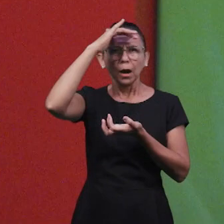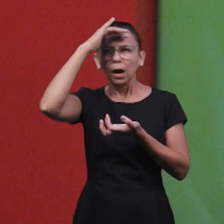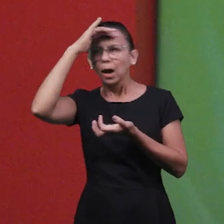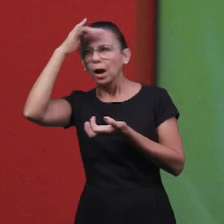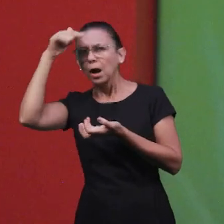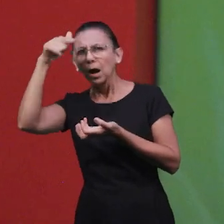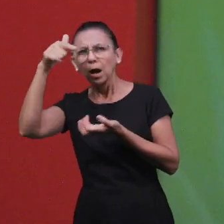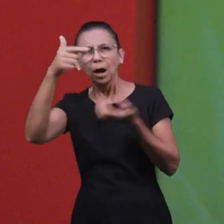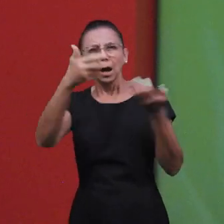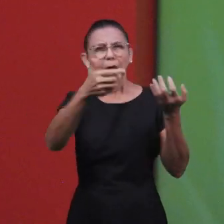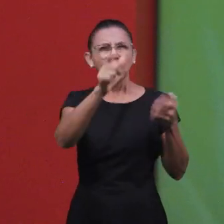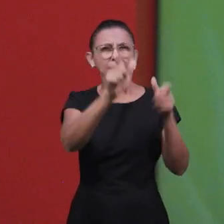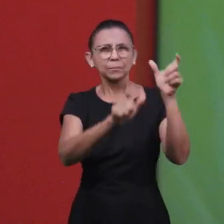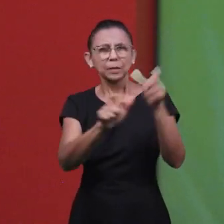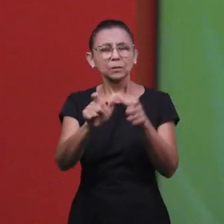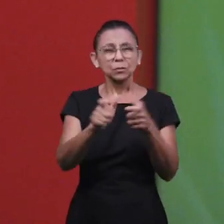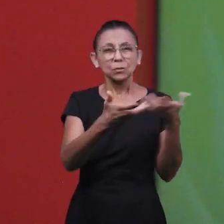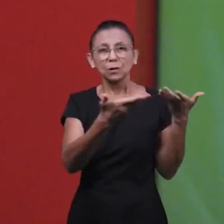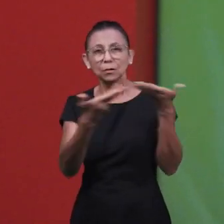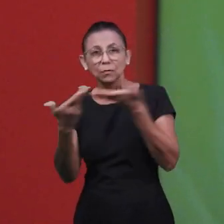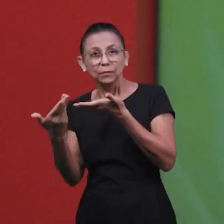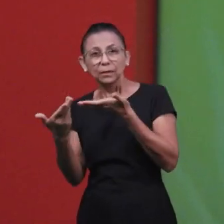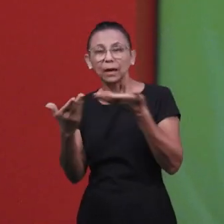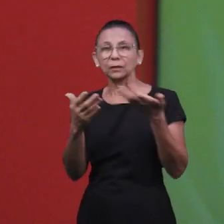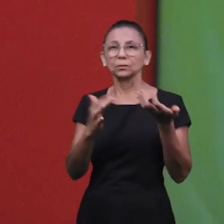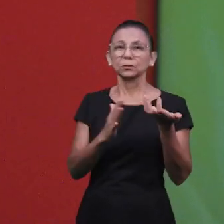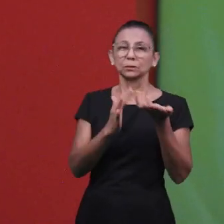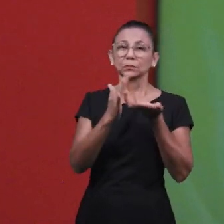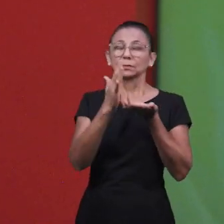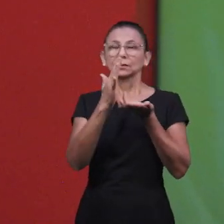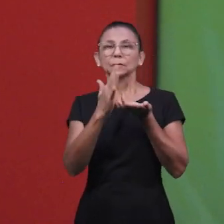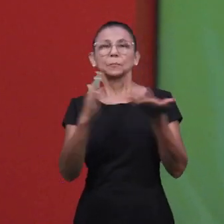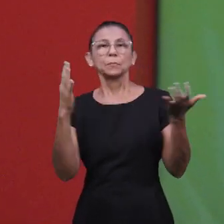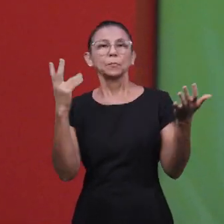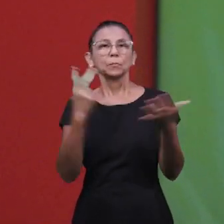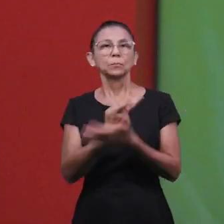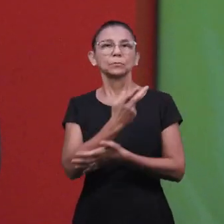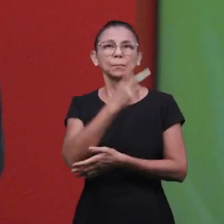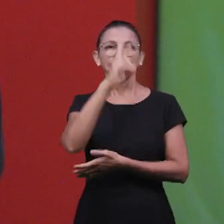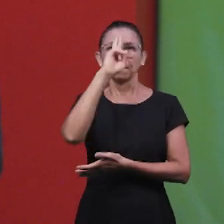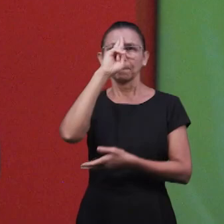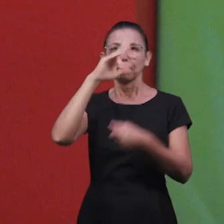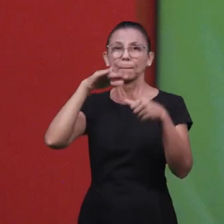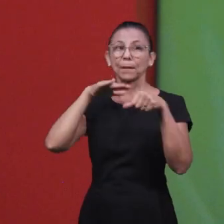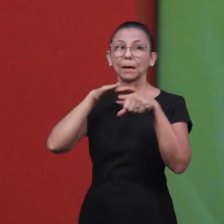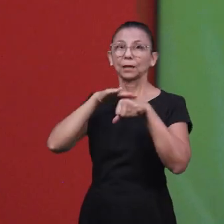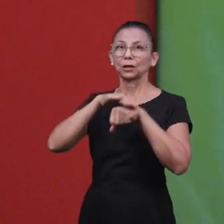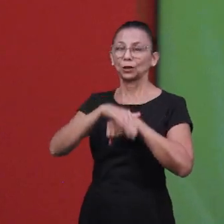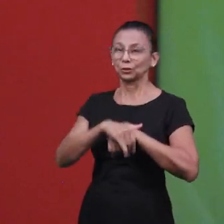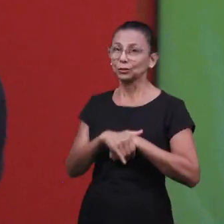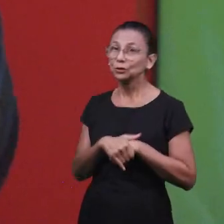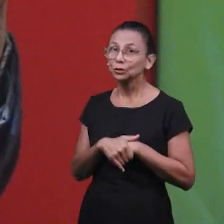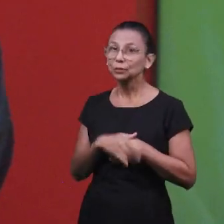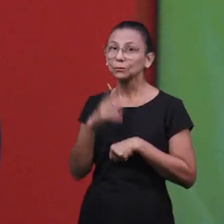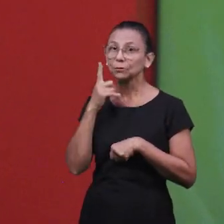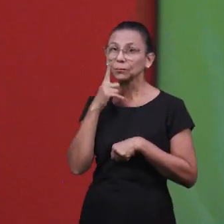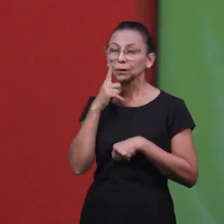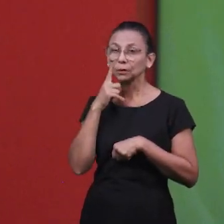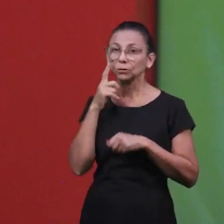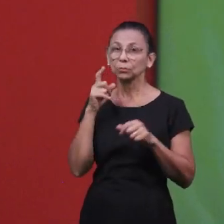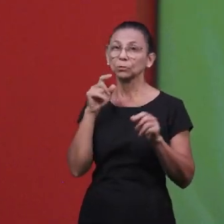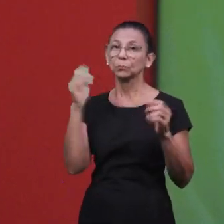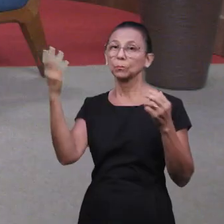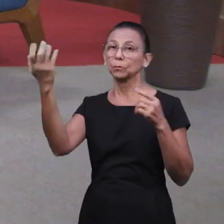tudo. Então, diz a parábola que à meia-noite, que tudo é